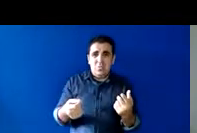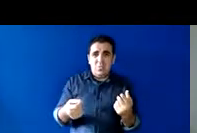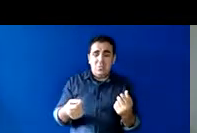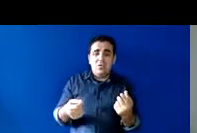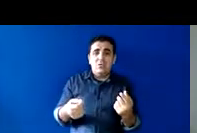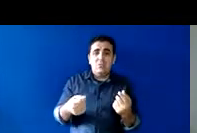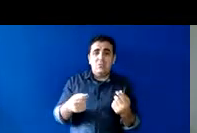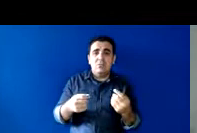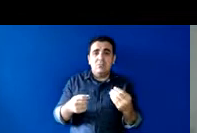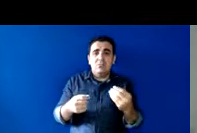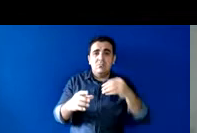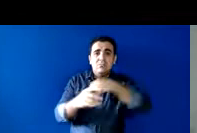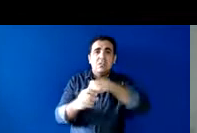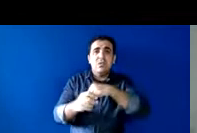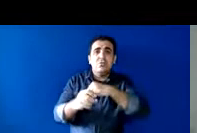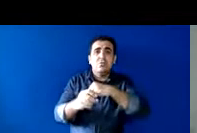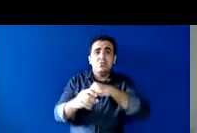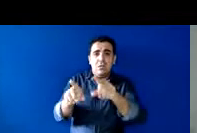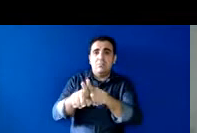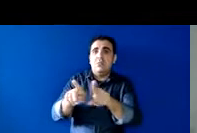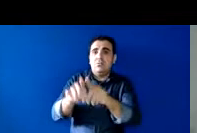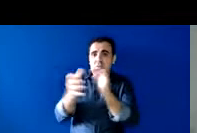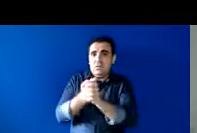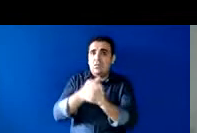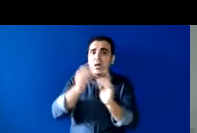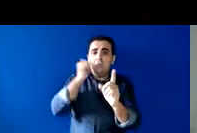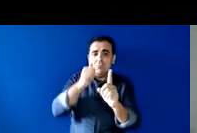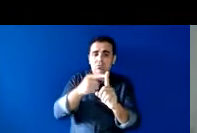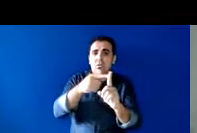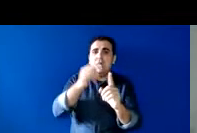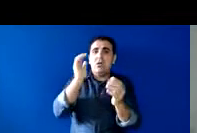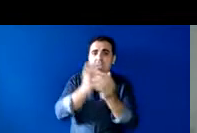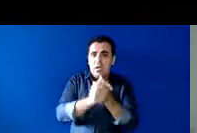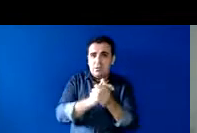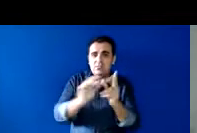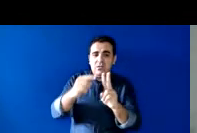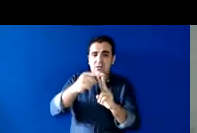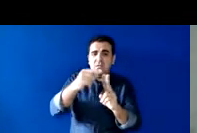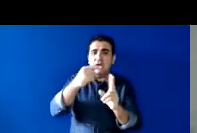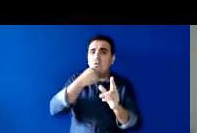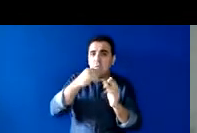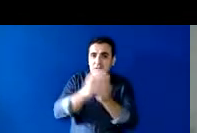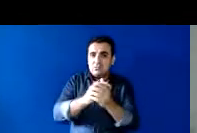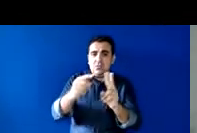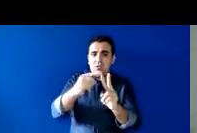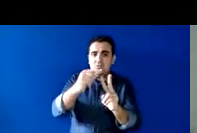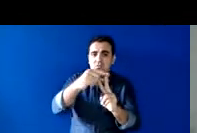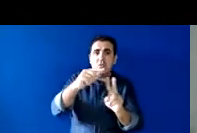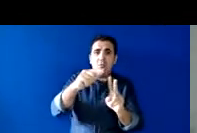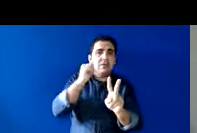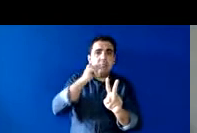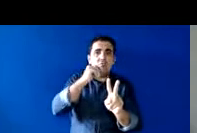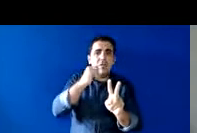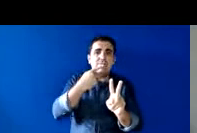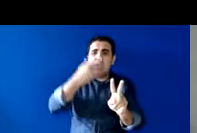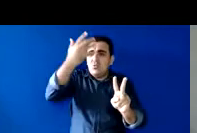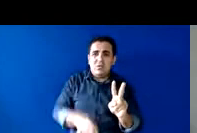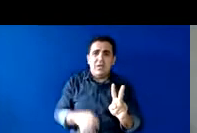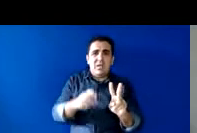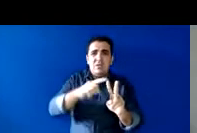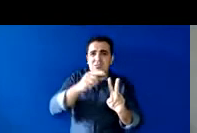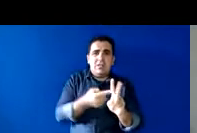entre os casais, né? De uma mulher casada, mas que não quer ter relação sexual, em que o